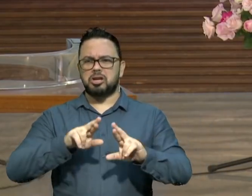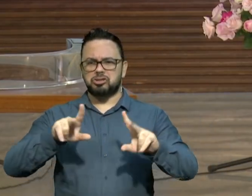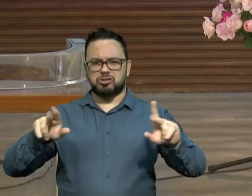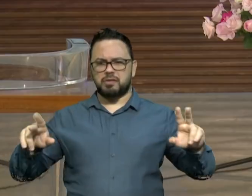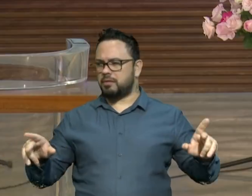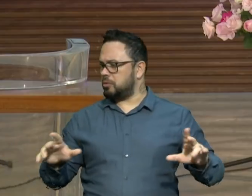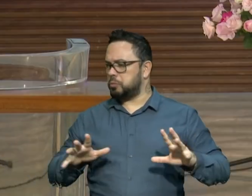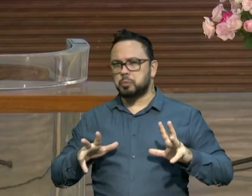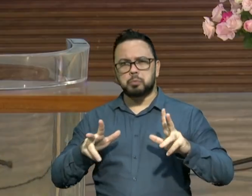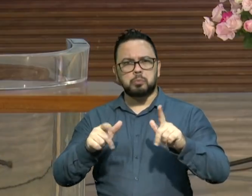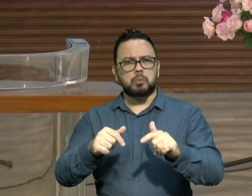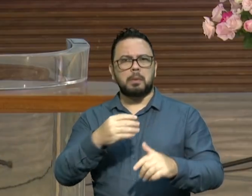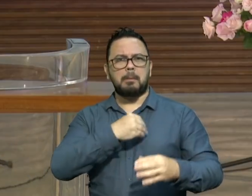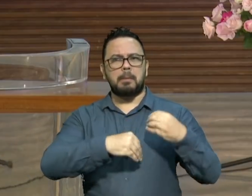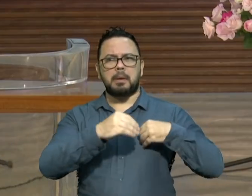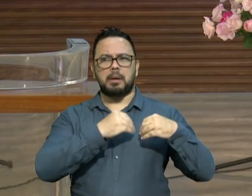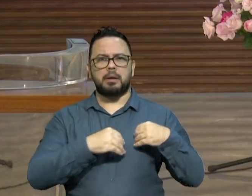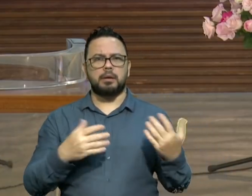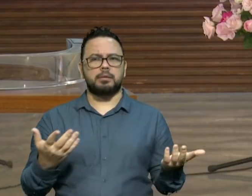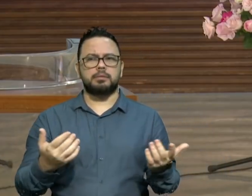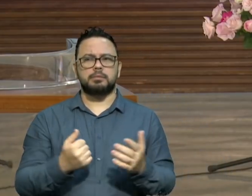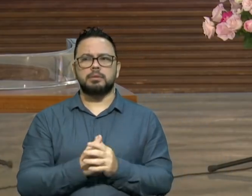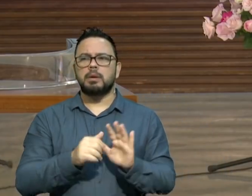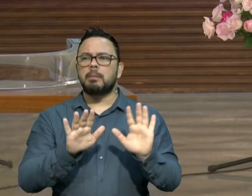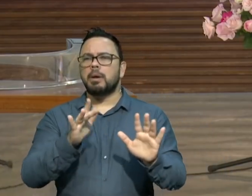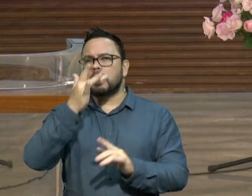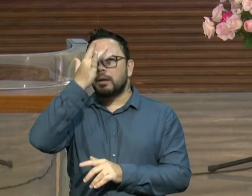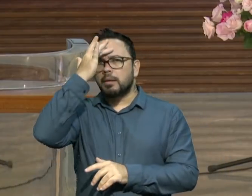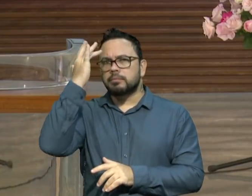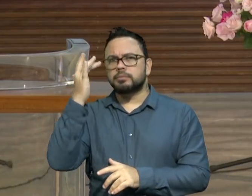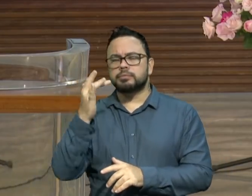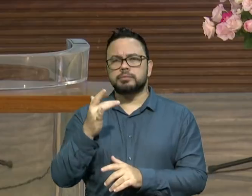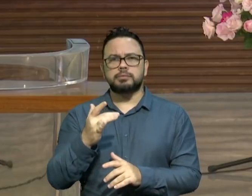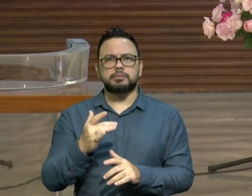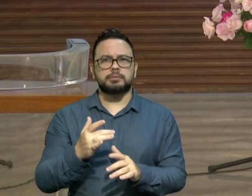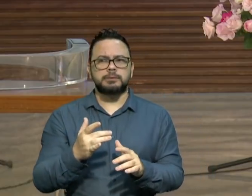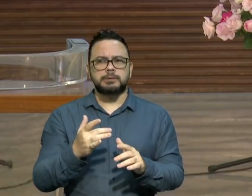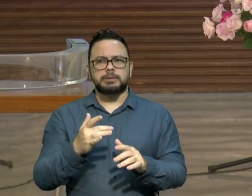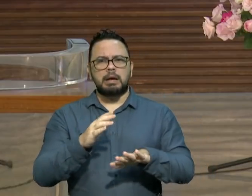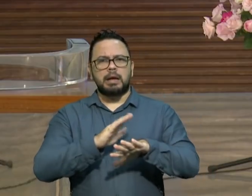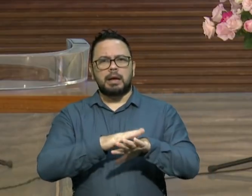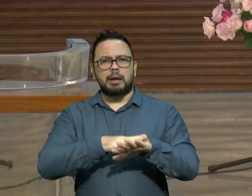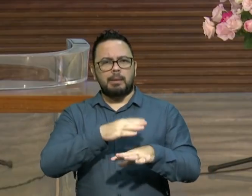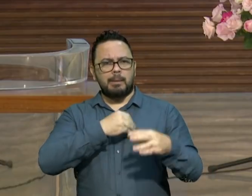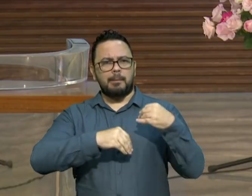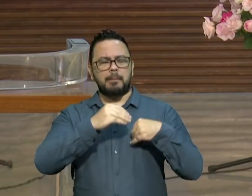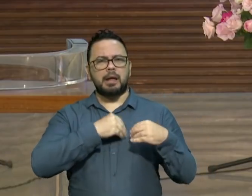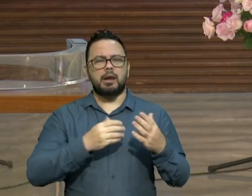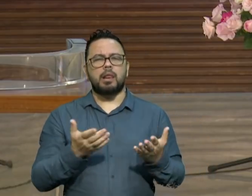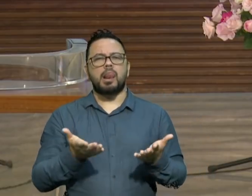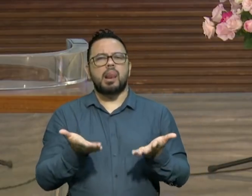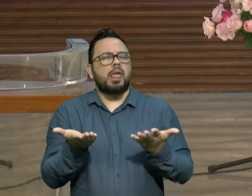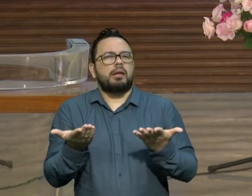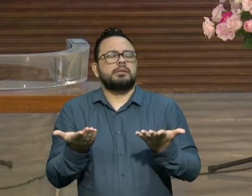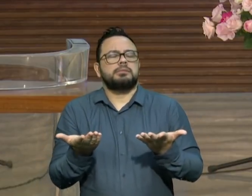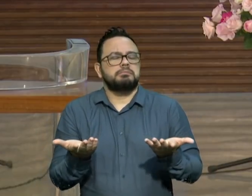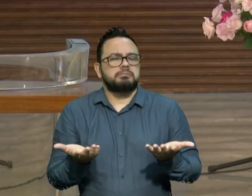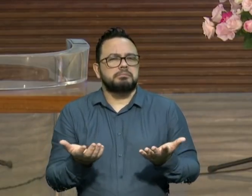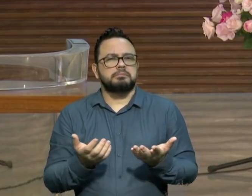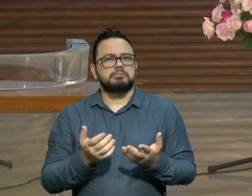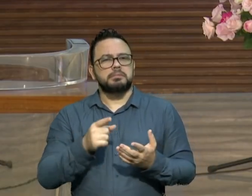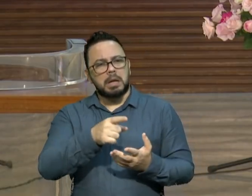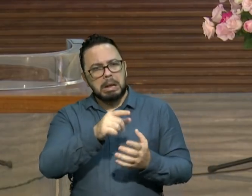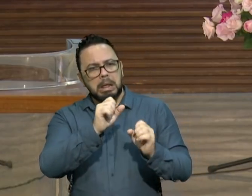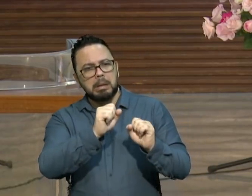pecadinho tudo é pecado mas se a pessoa cometer um pecado venial assim Senão eles então ela é